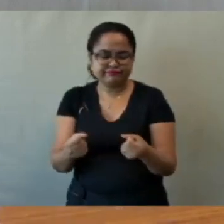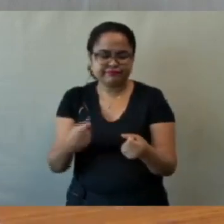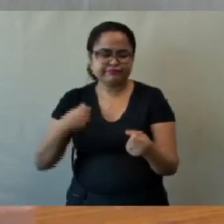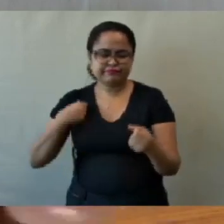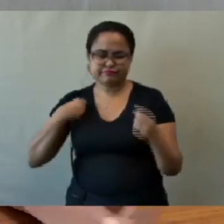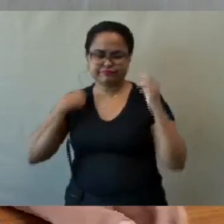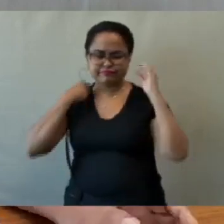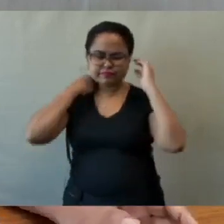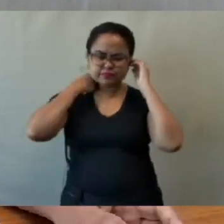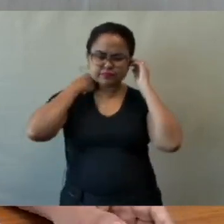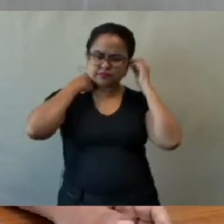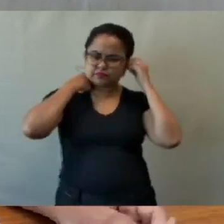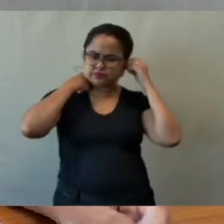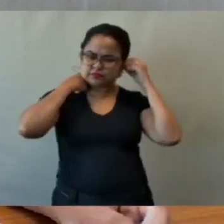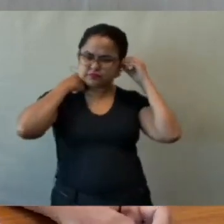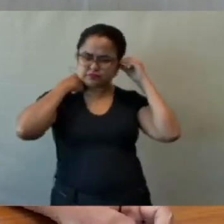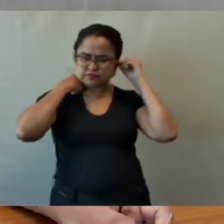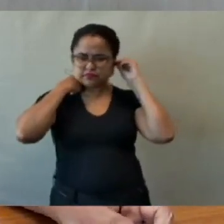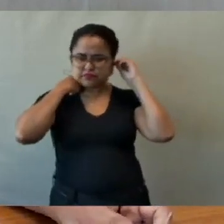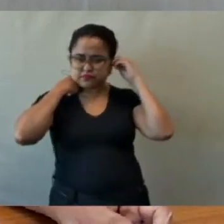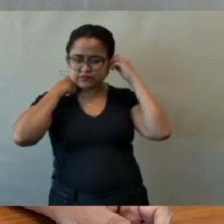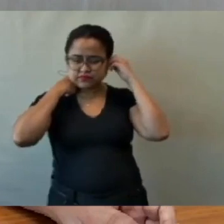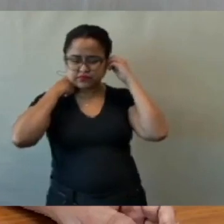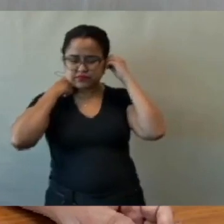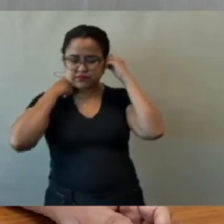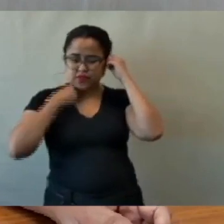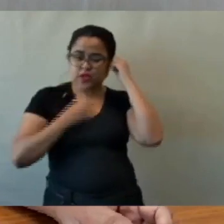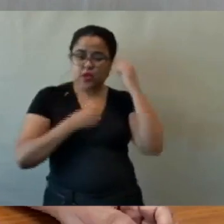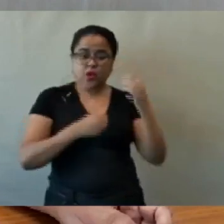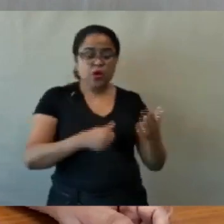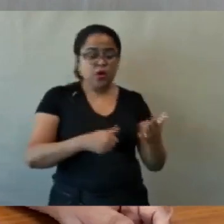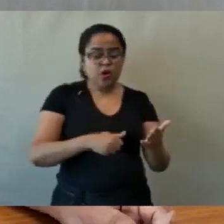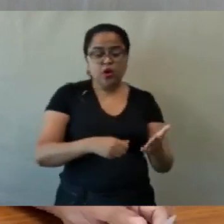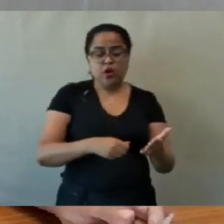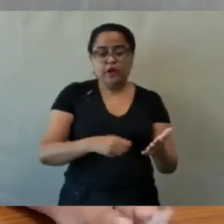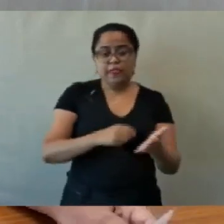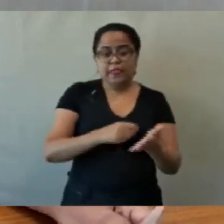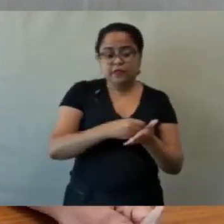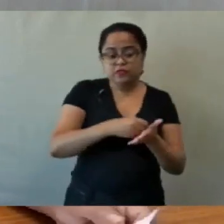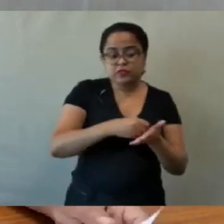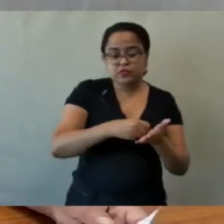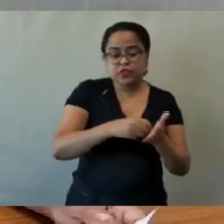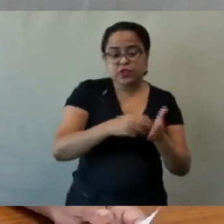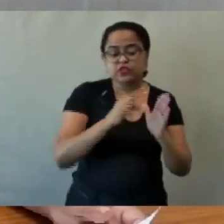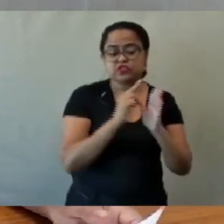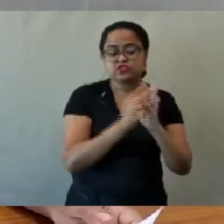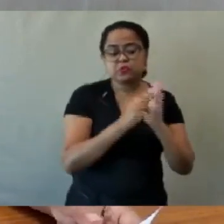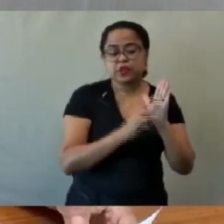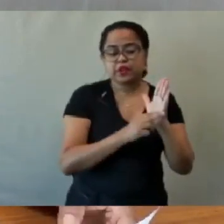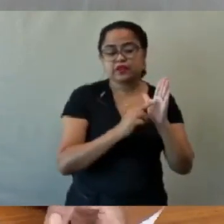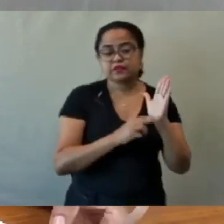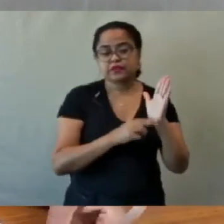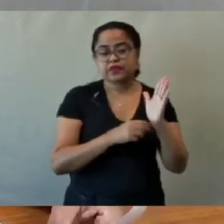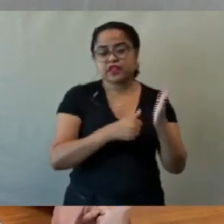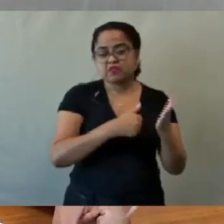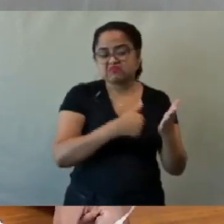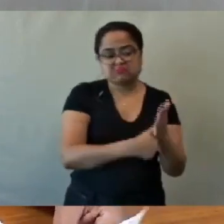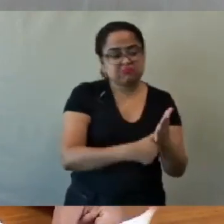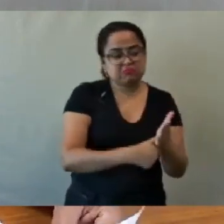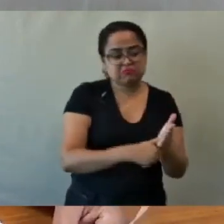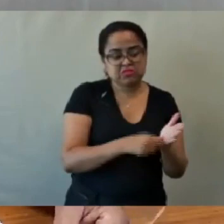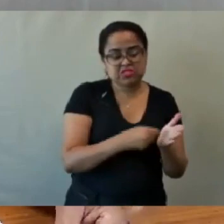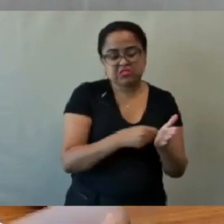ponto manuscrito não pode ter, é proibido. Não sei por quê, né? Mas a escravidão está aí, então deve ser por